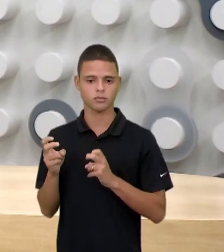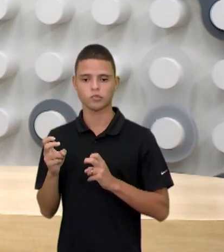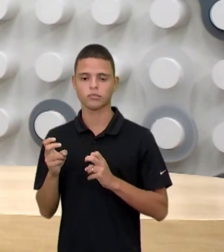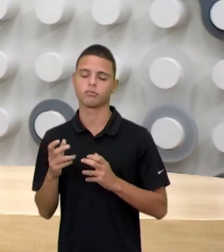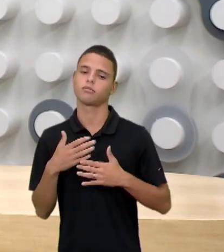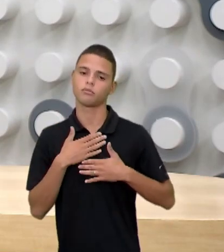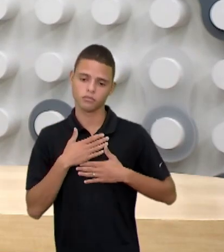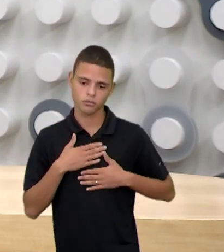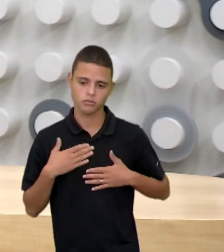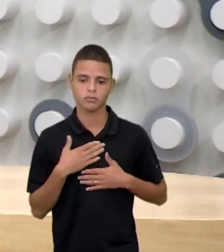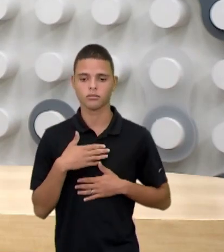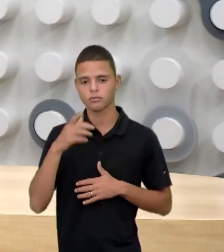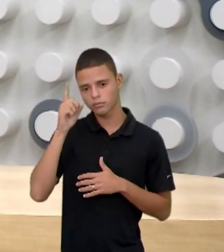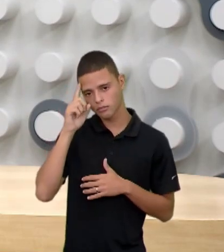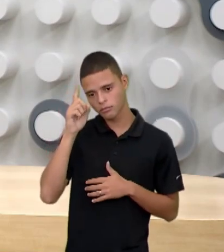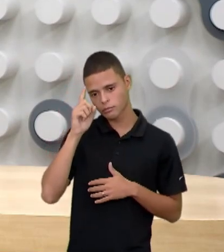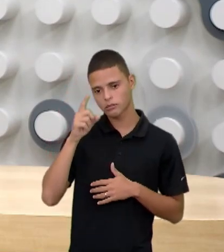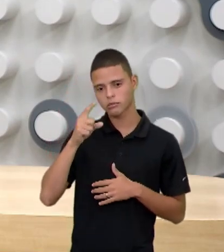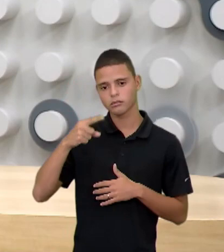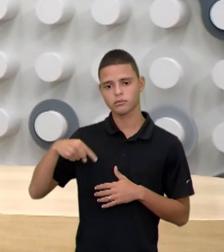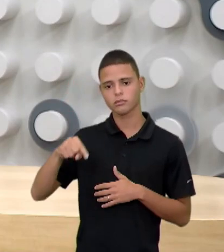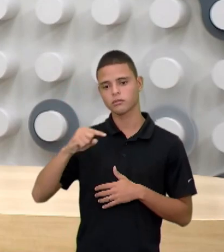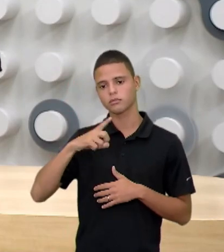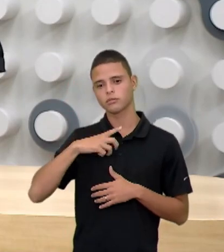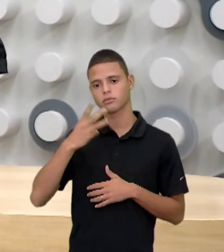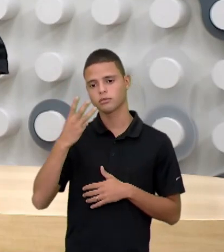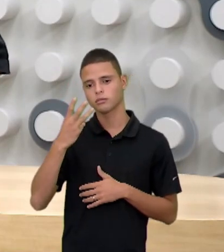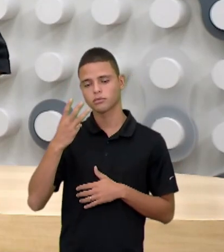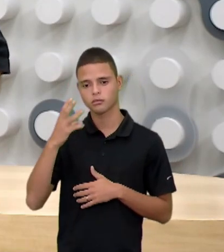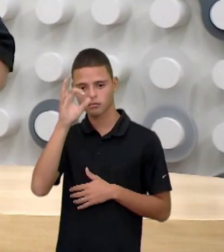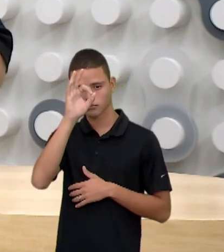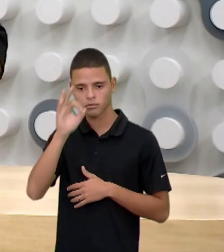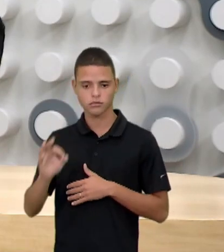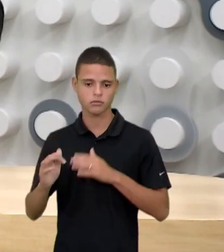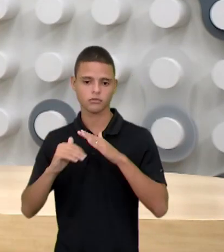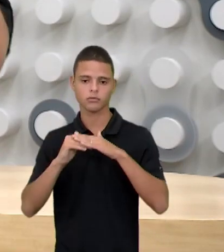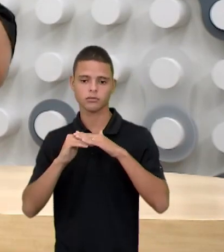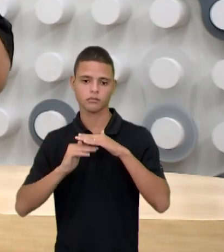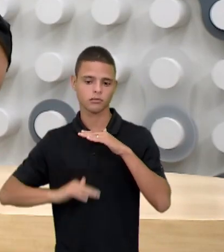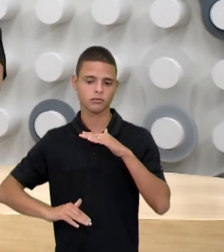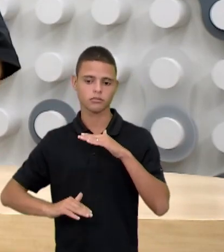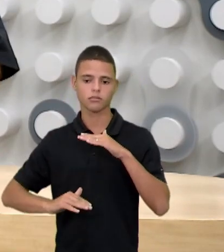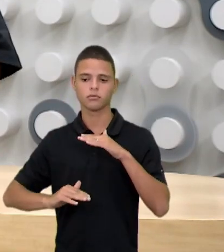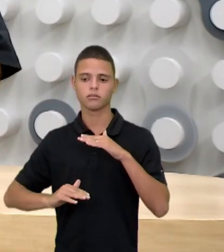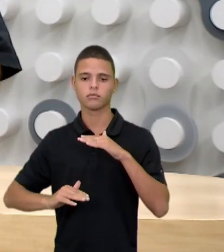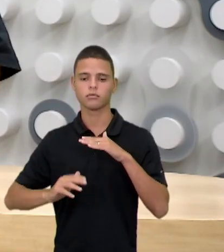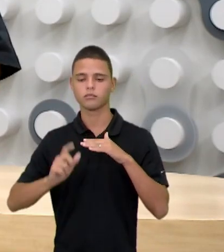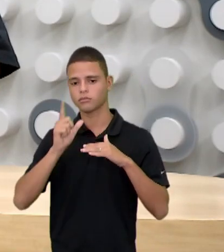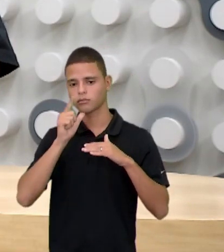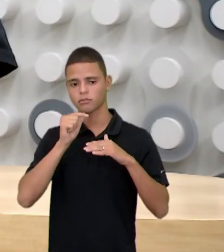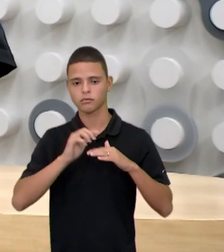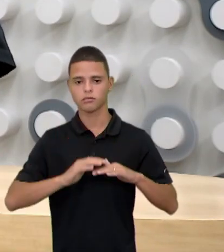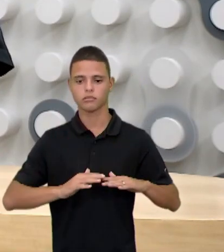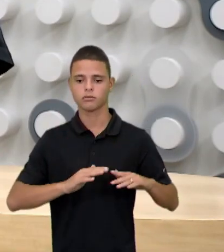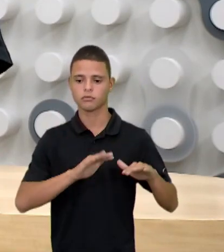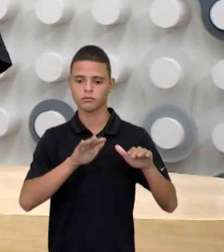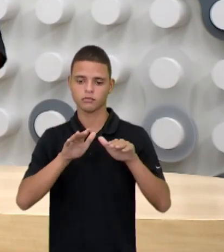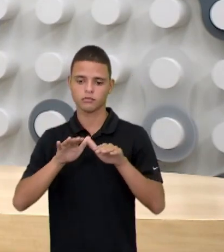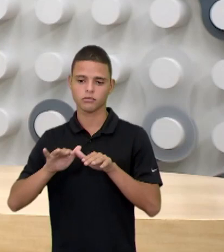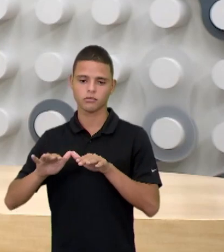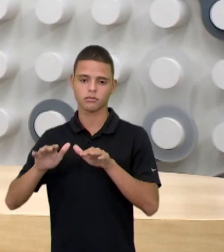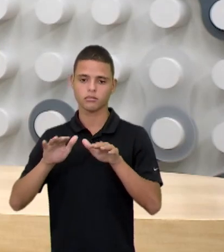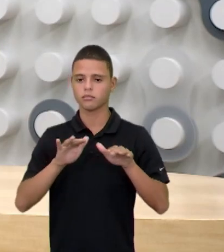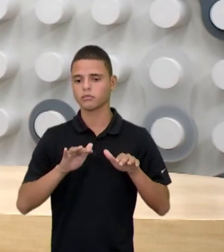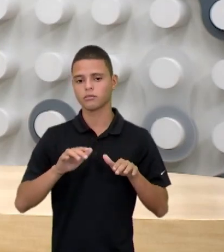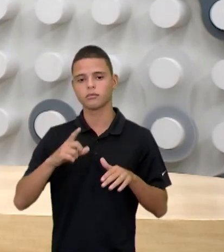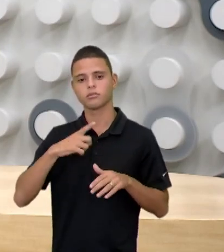acompanho diariamente, que nós estamos aí 3% abaixo, né, do acúmulo dos mananciais, da quantidade de água que